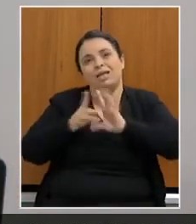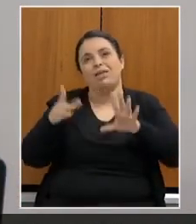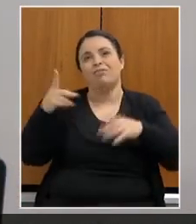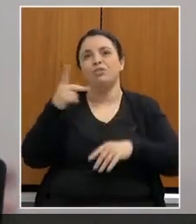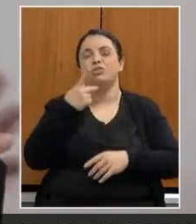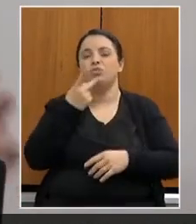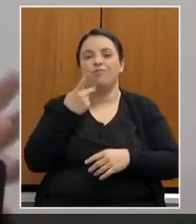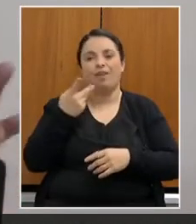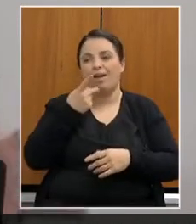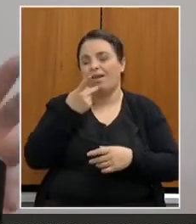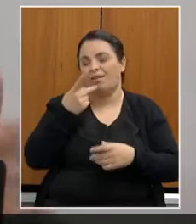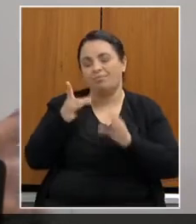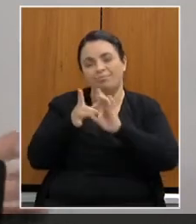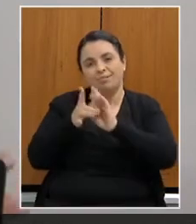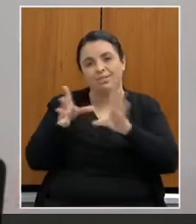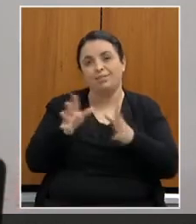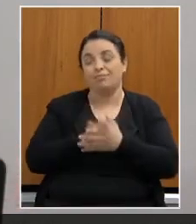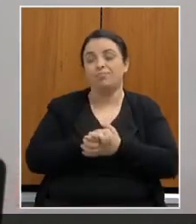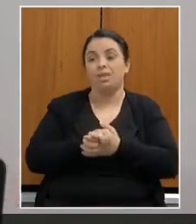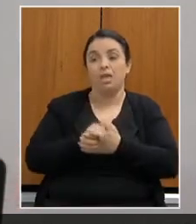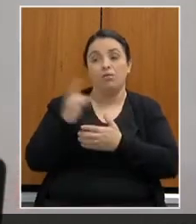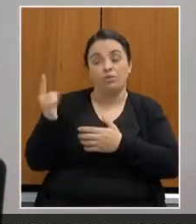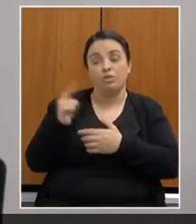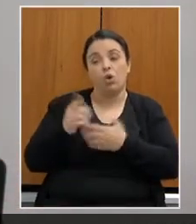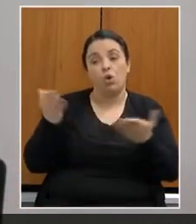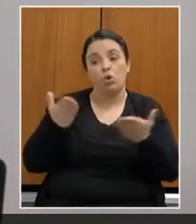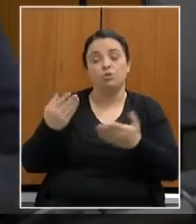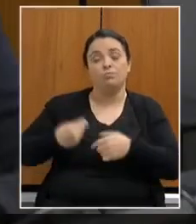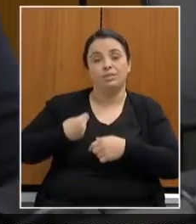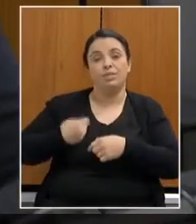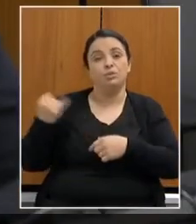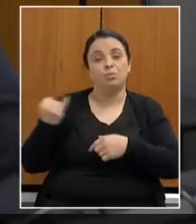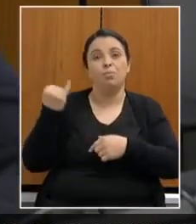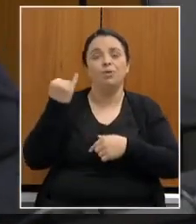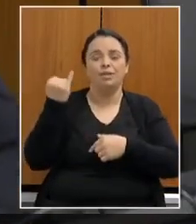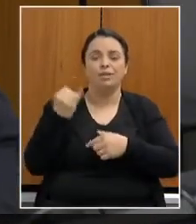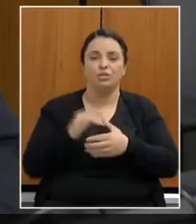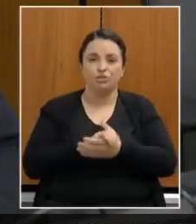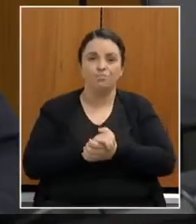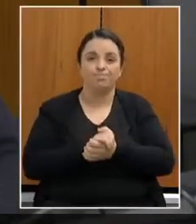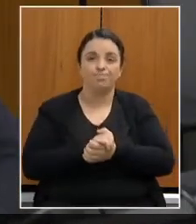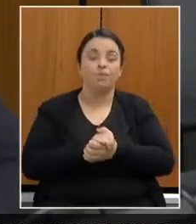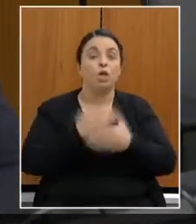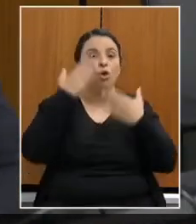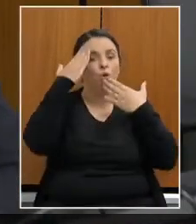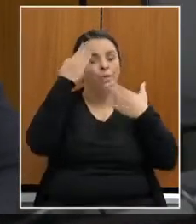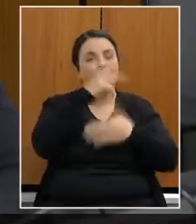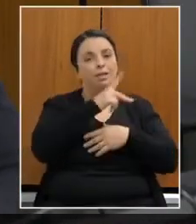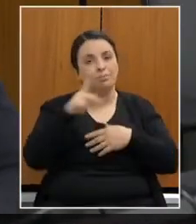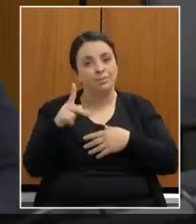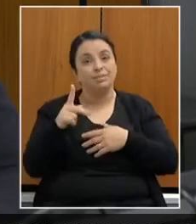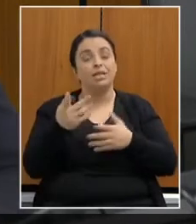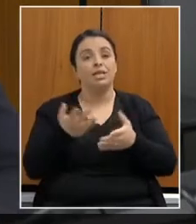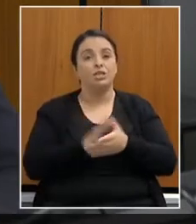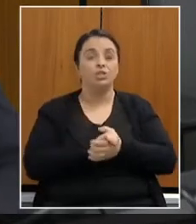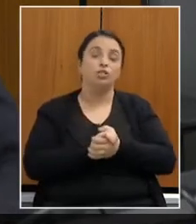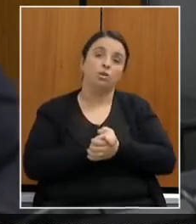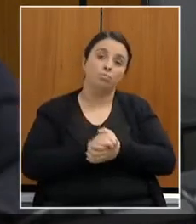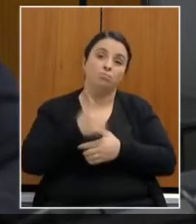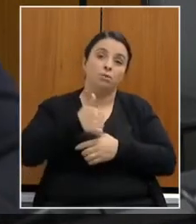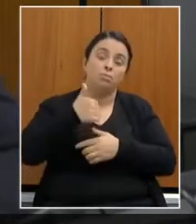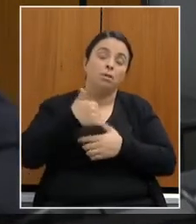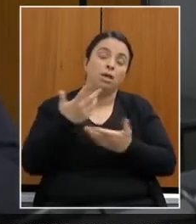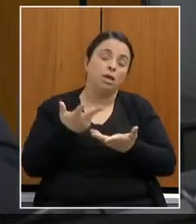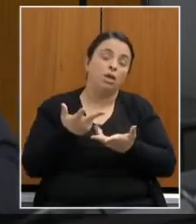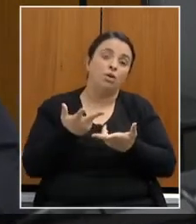acho que foi muito útil, importante e necessário a sua presença aqui hoje. Obrigado, presidente. Primeiro, é bom